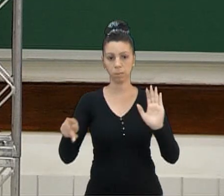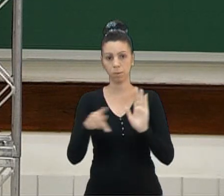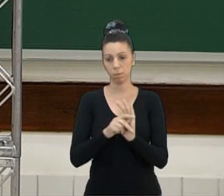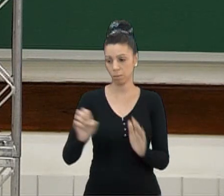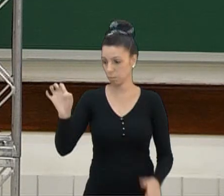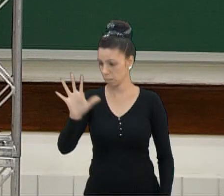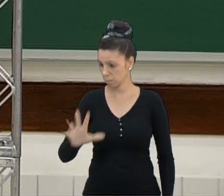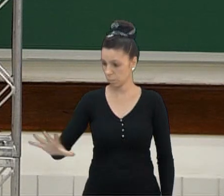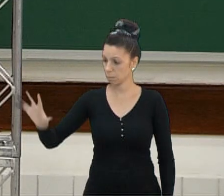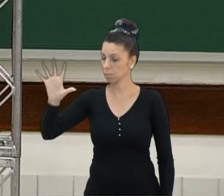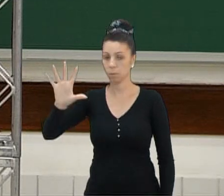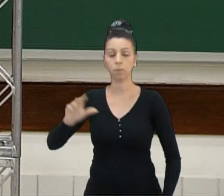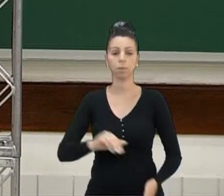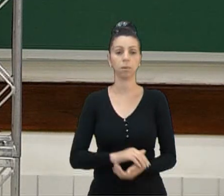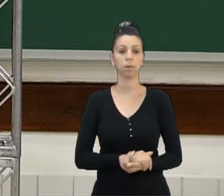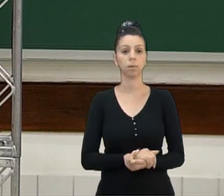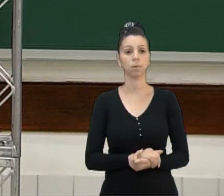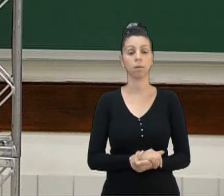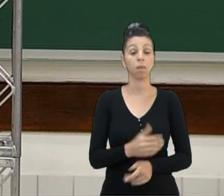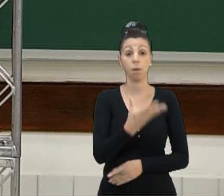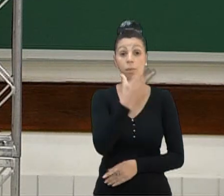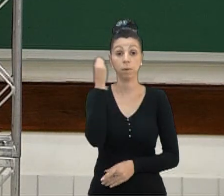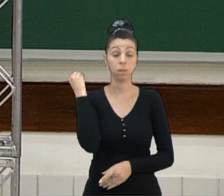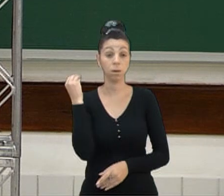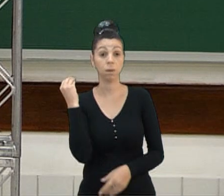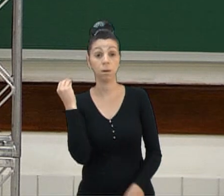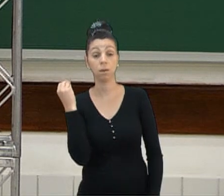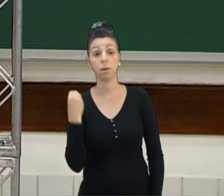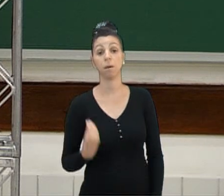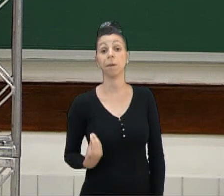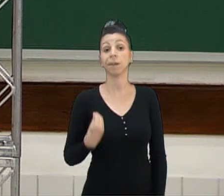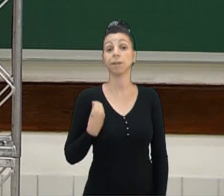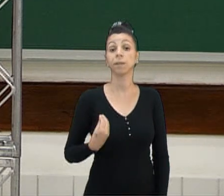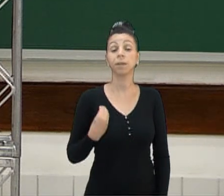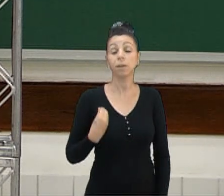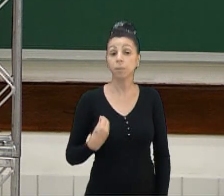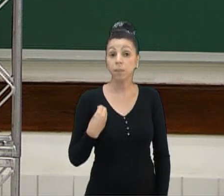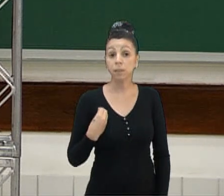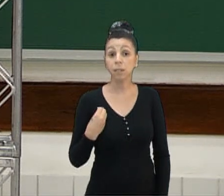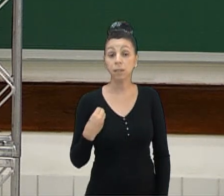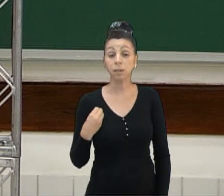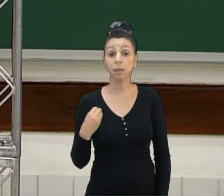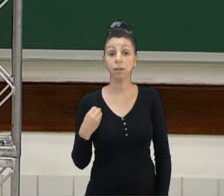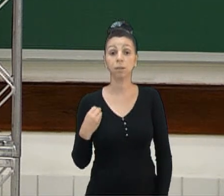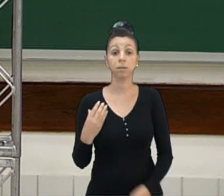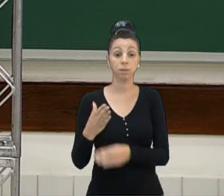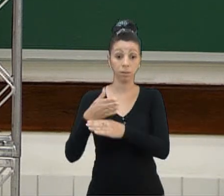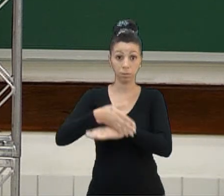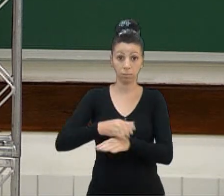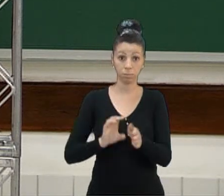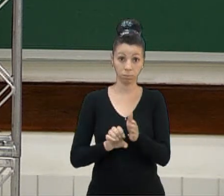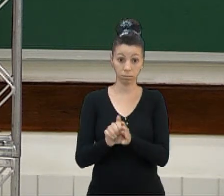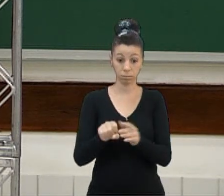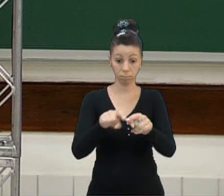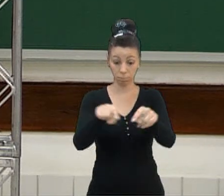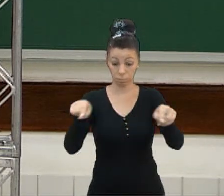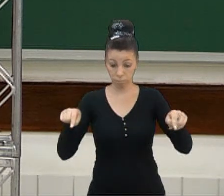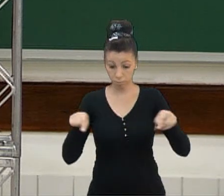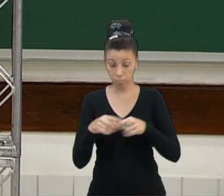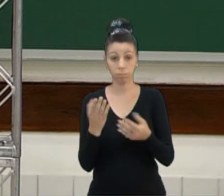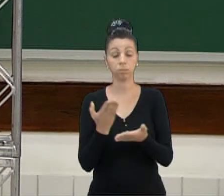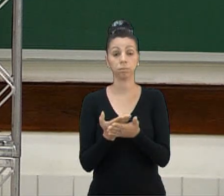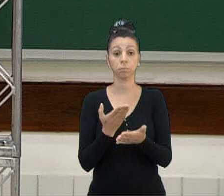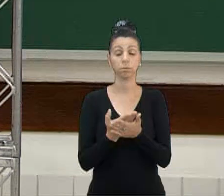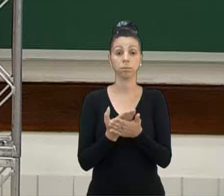do continente europeu. Não esqueçam de registrar a presença lá no Classroom, para contar a frequência